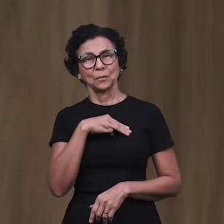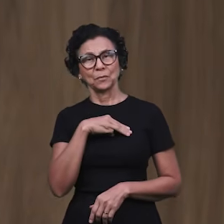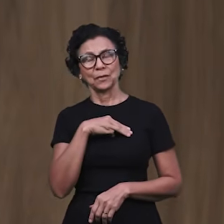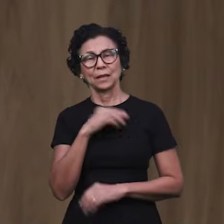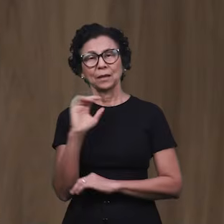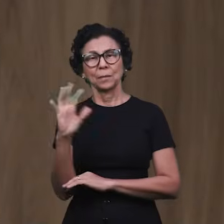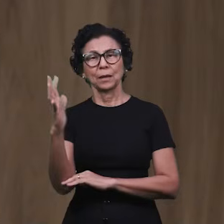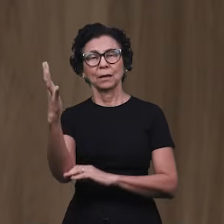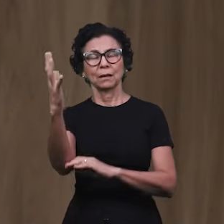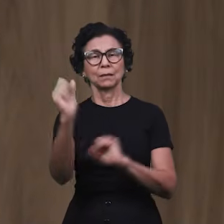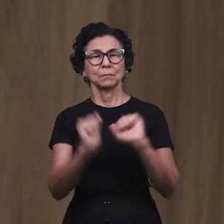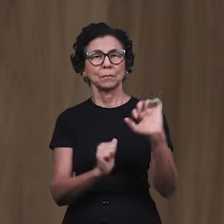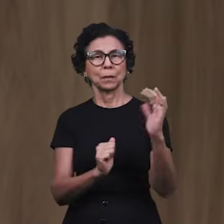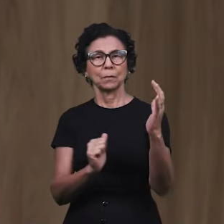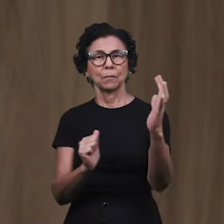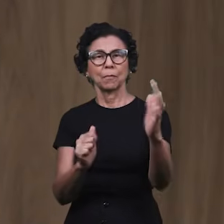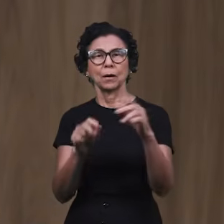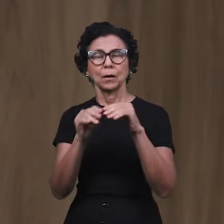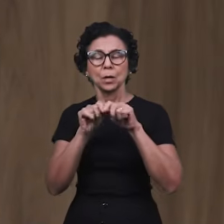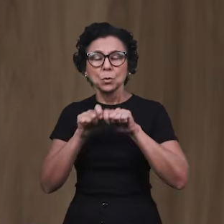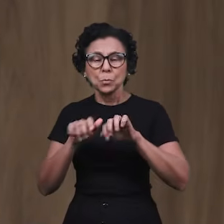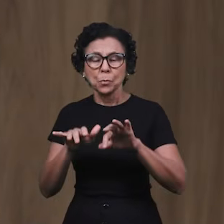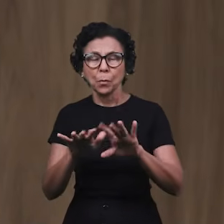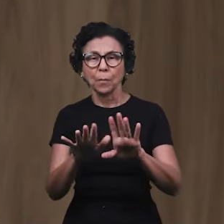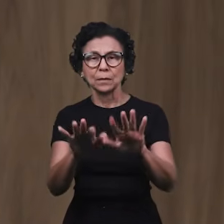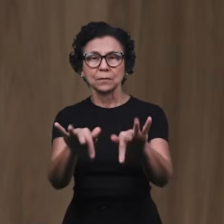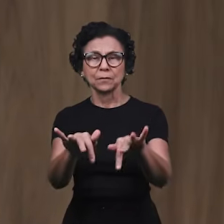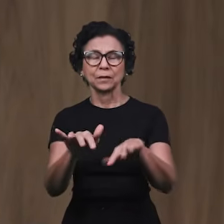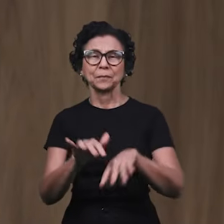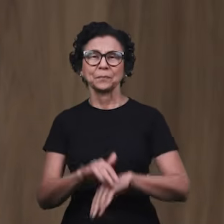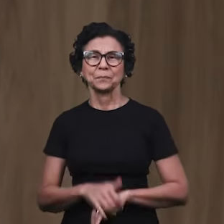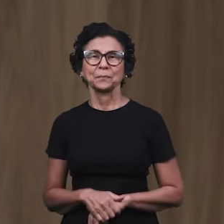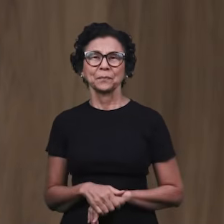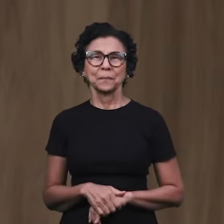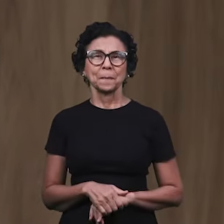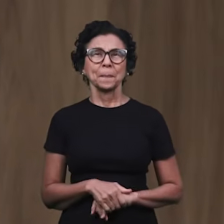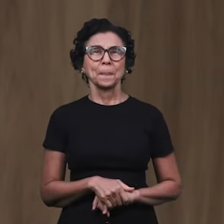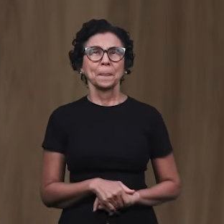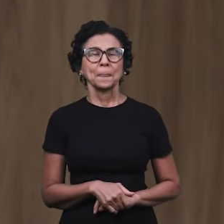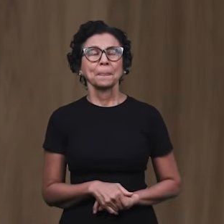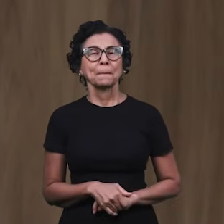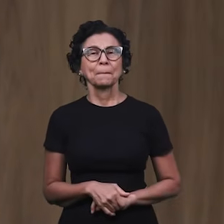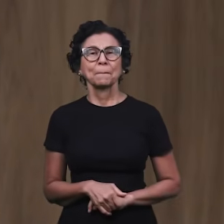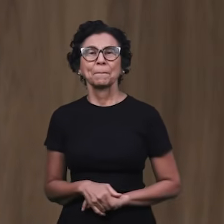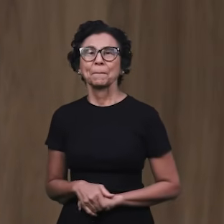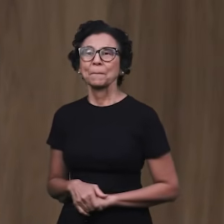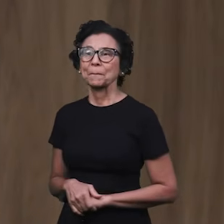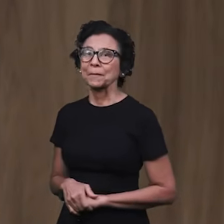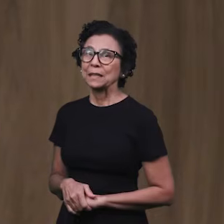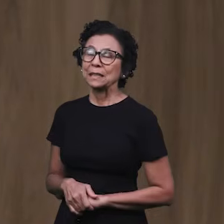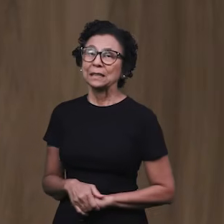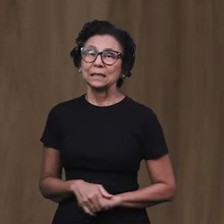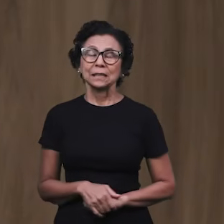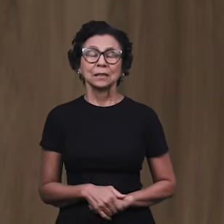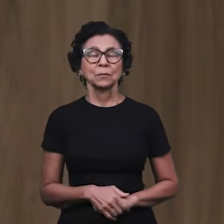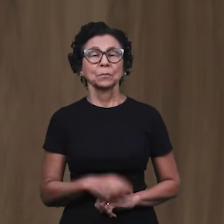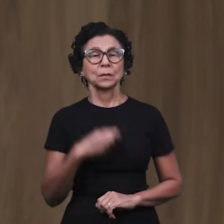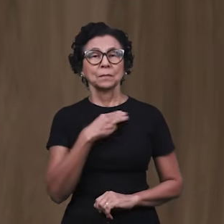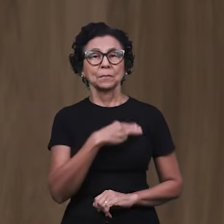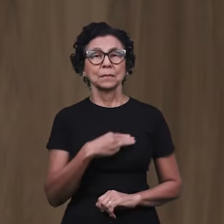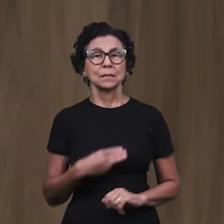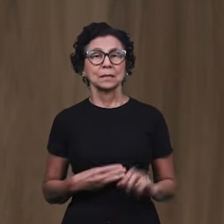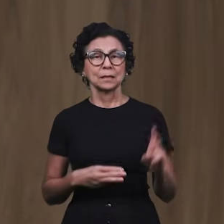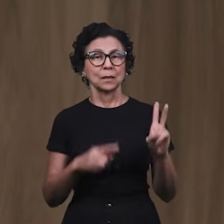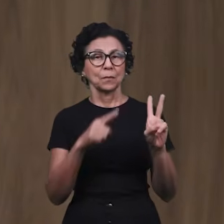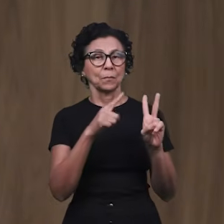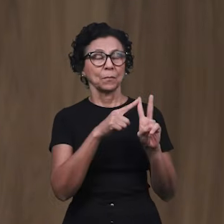gente pode iniciar, Jaque, falando um pouco da diferença da missão Amazônia e a missão transamazônica,